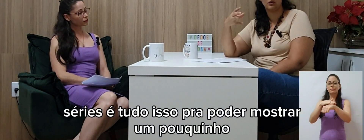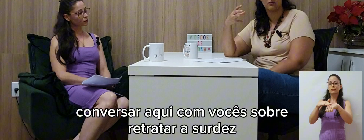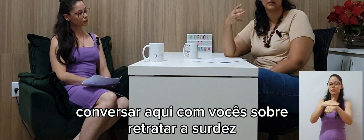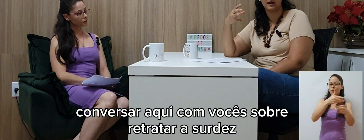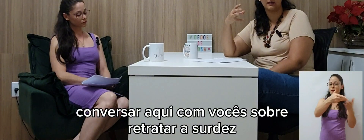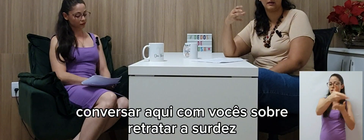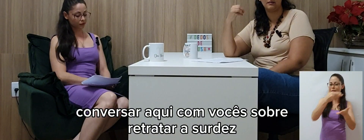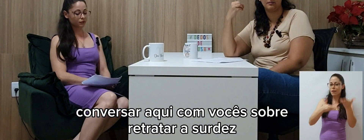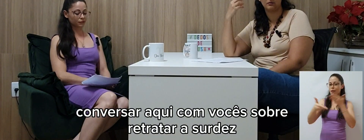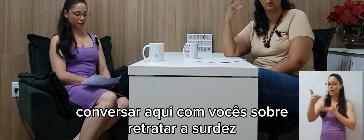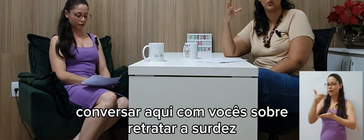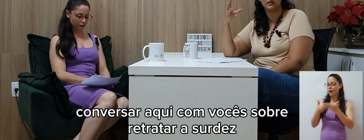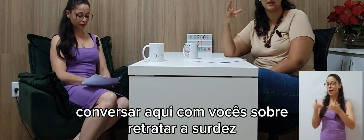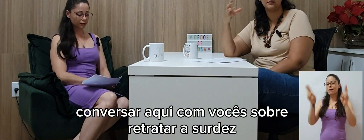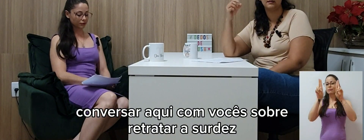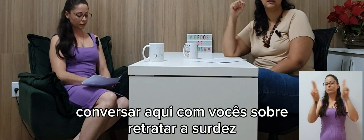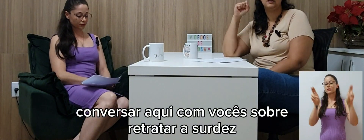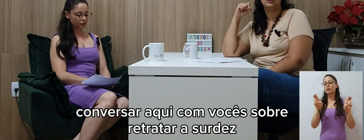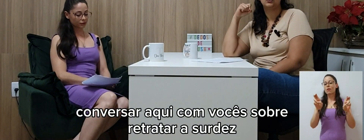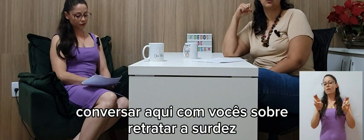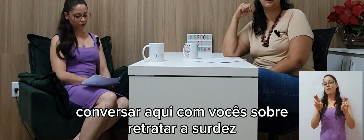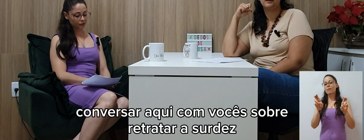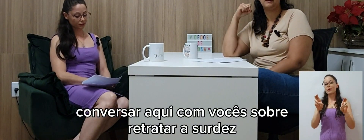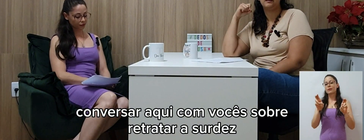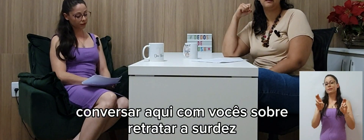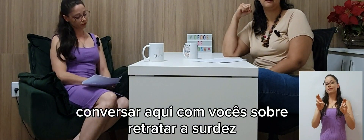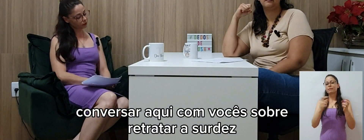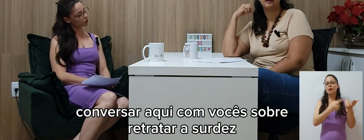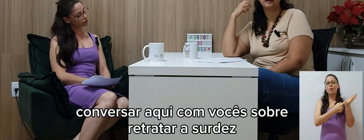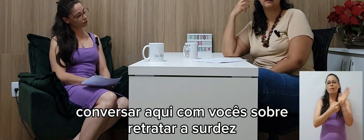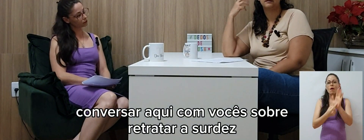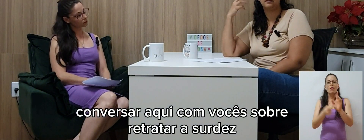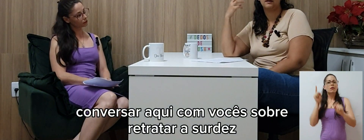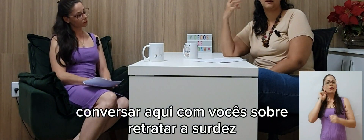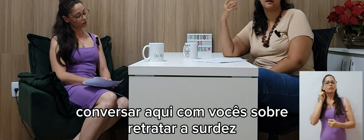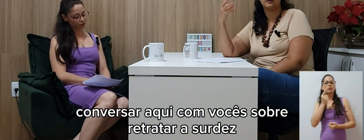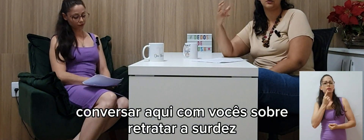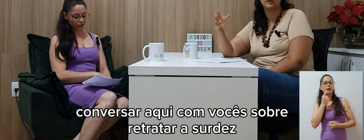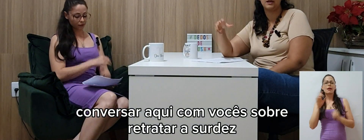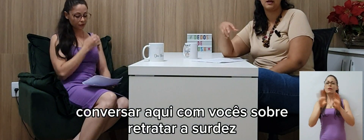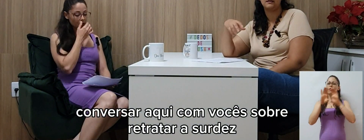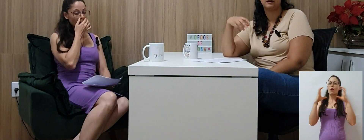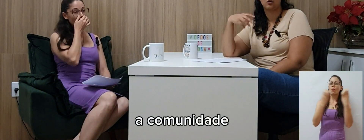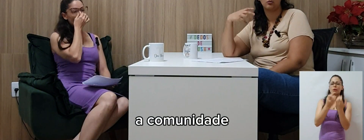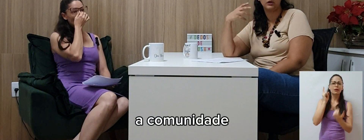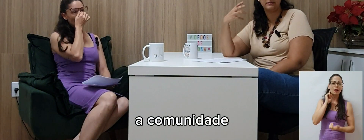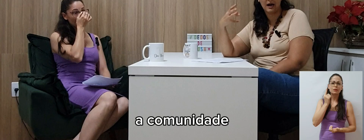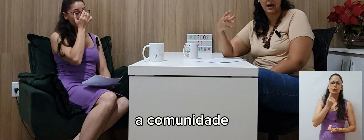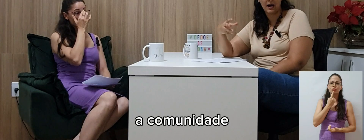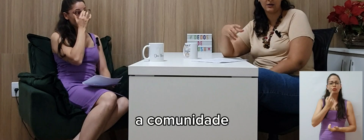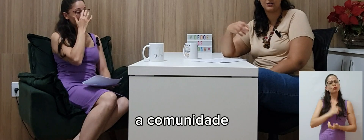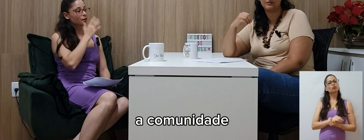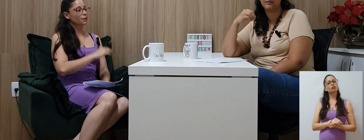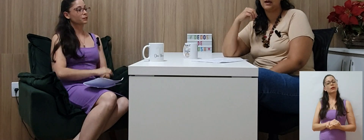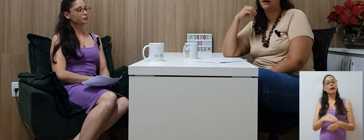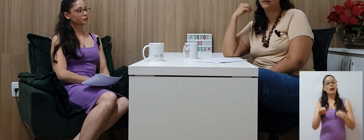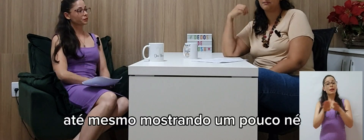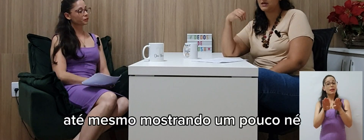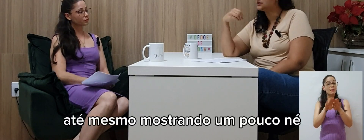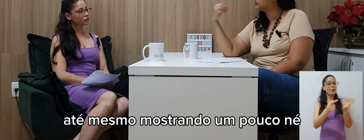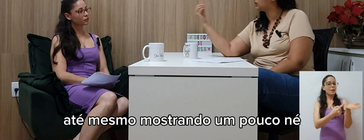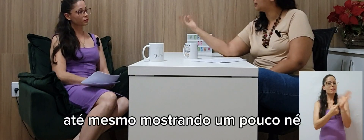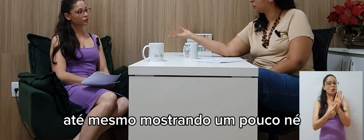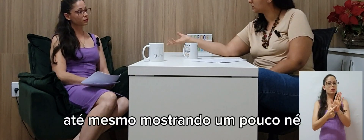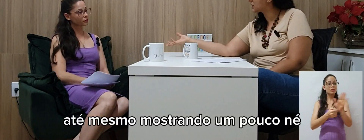um pouquinho, conversar aqui com vocês sobre retratar a surdez, a comunidade,